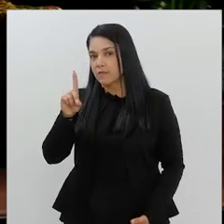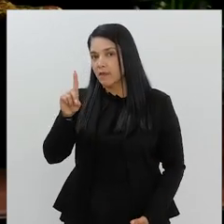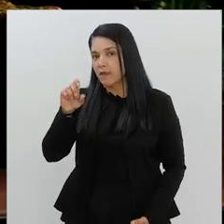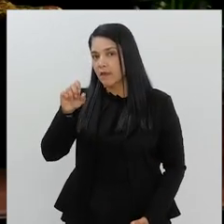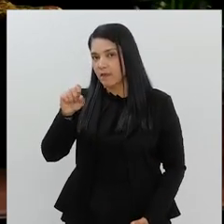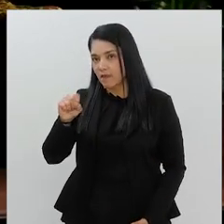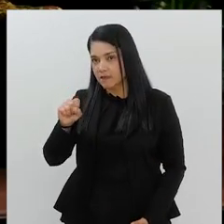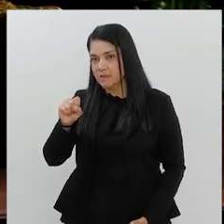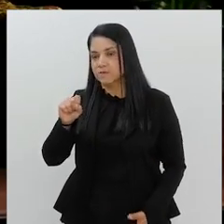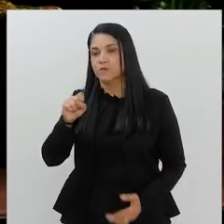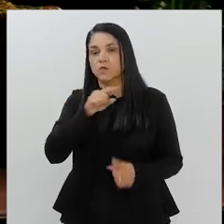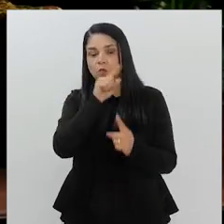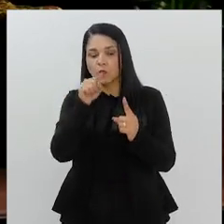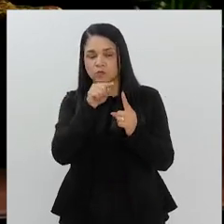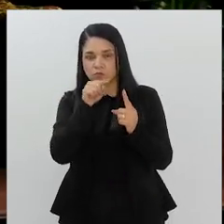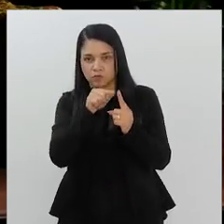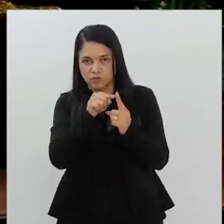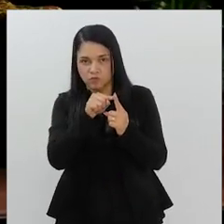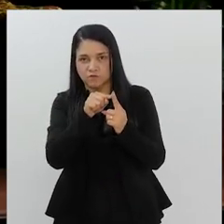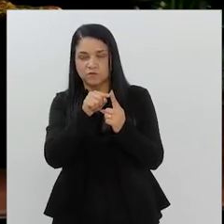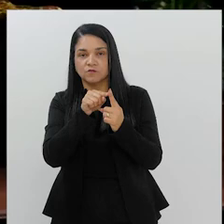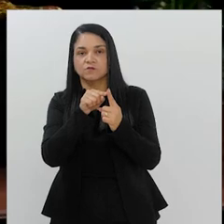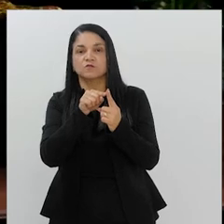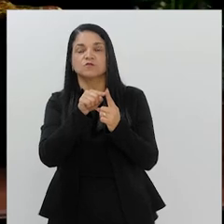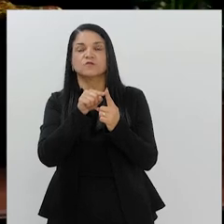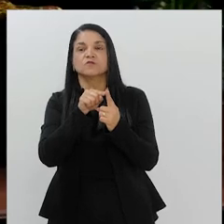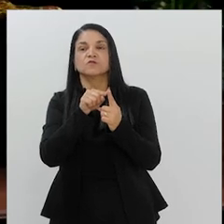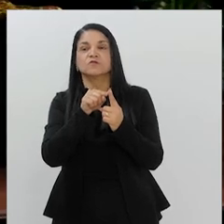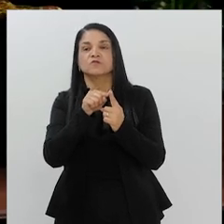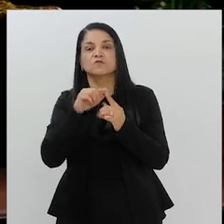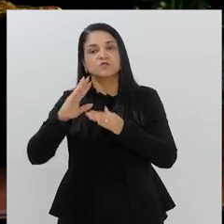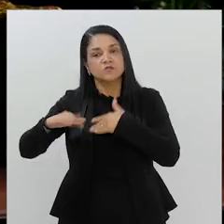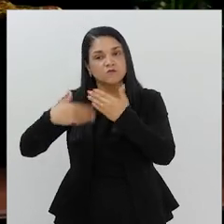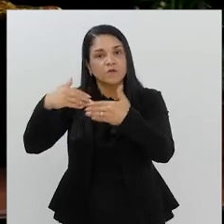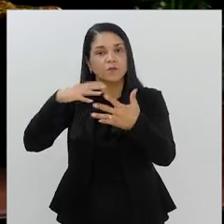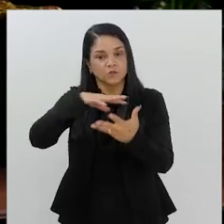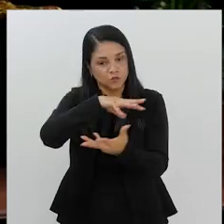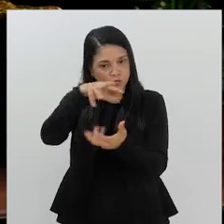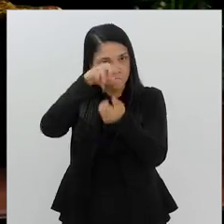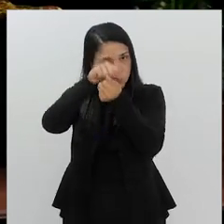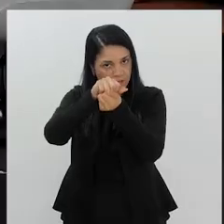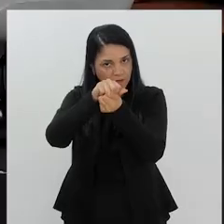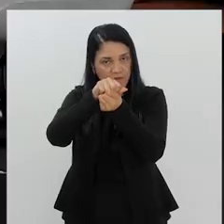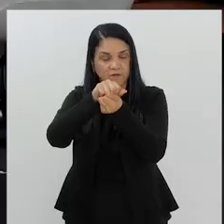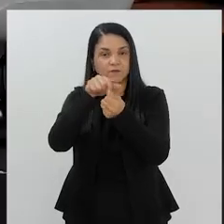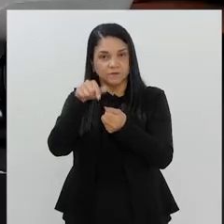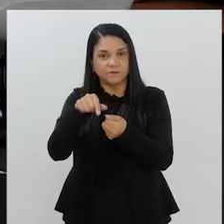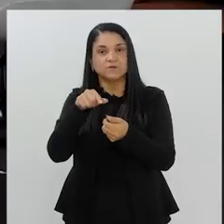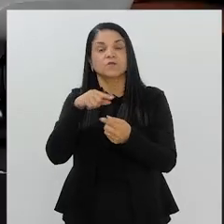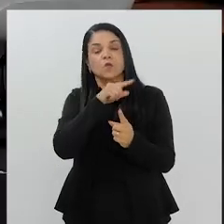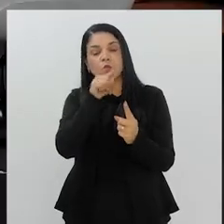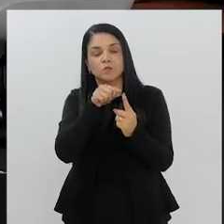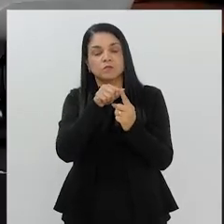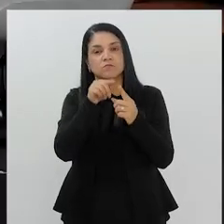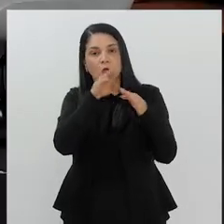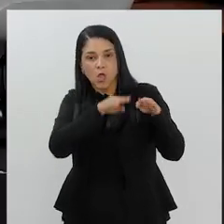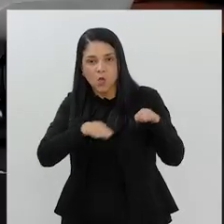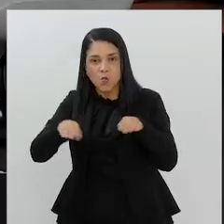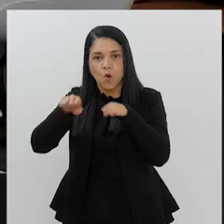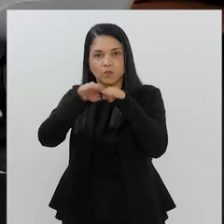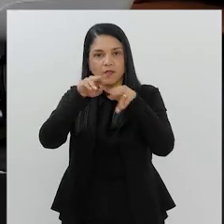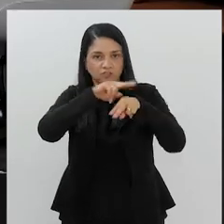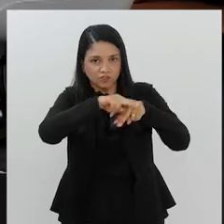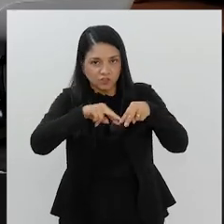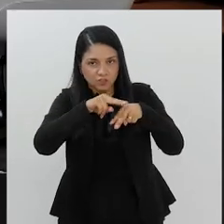ods dos objetivos de desenvolvimento sustentável né E aí tô falando 30 a gente já tá chegando lá né do Objetivo cinco né que é a